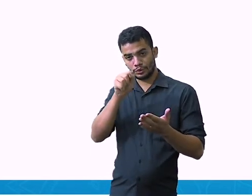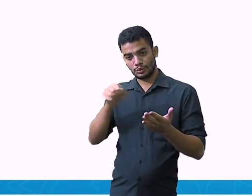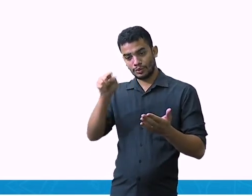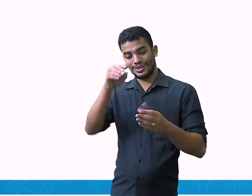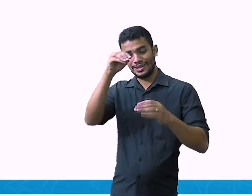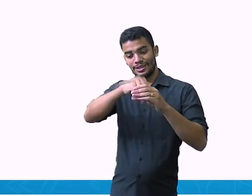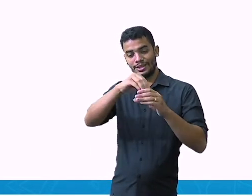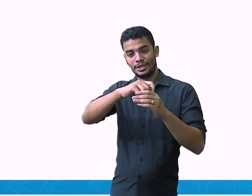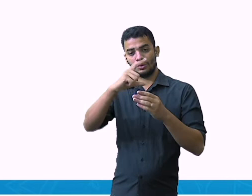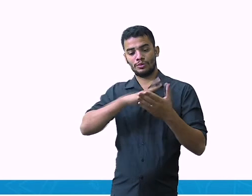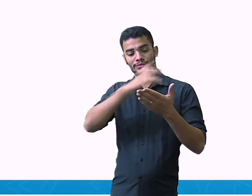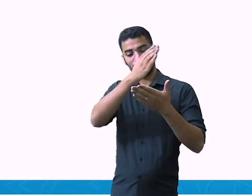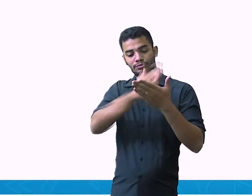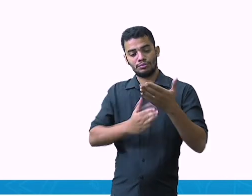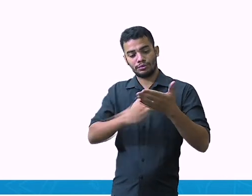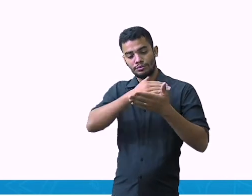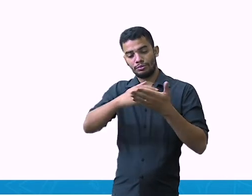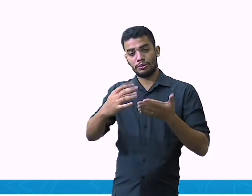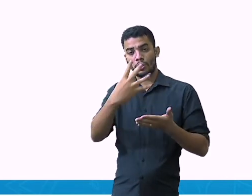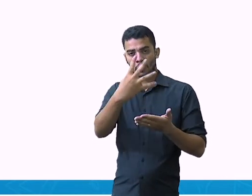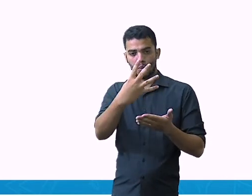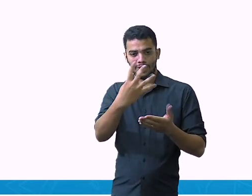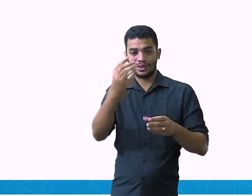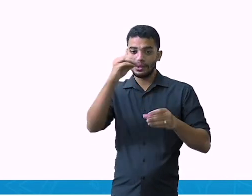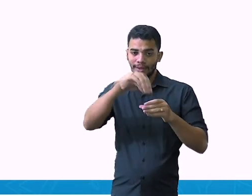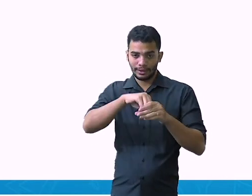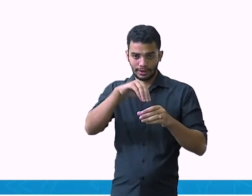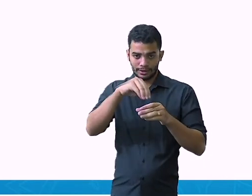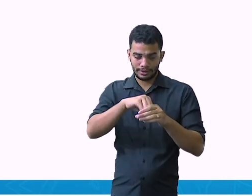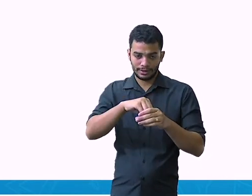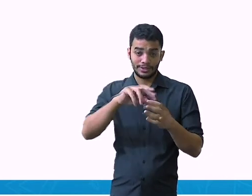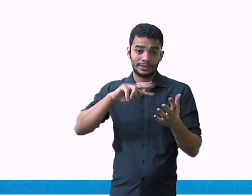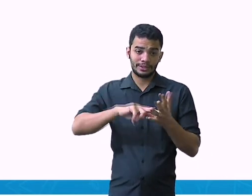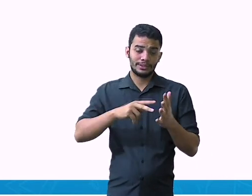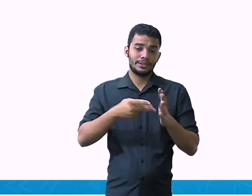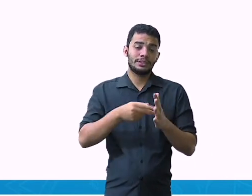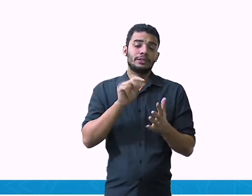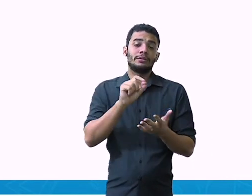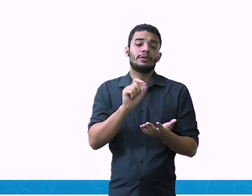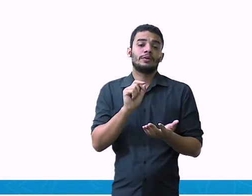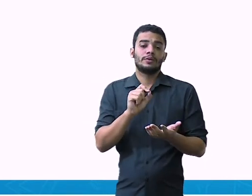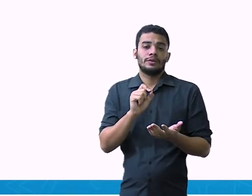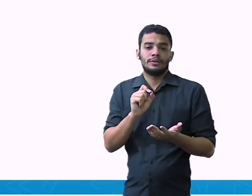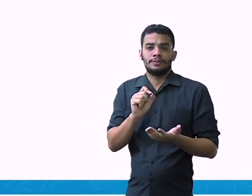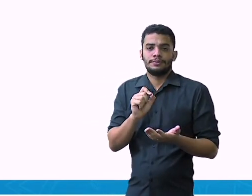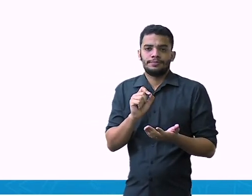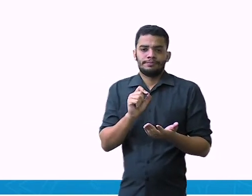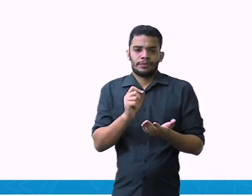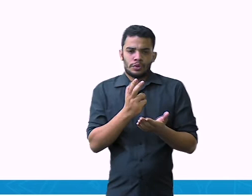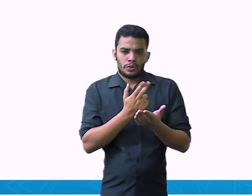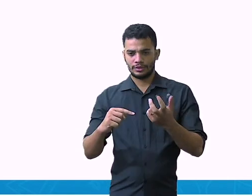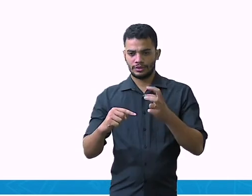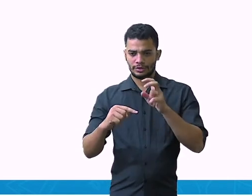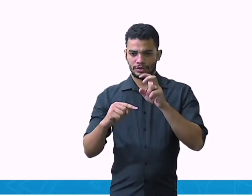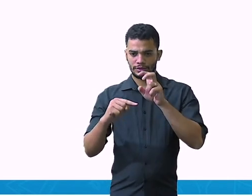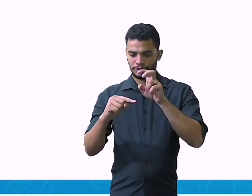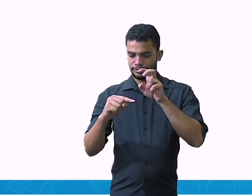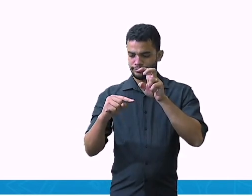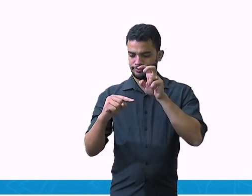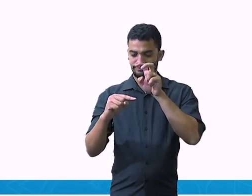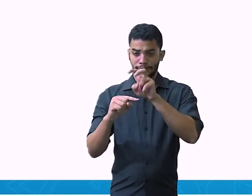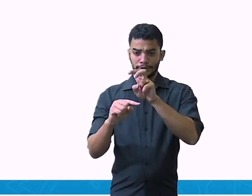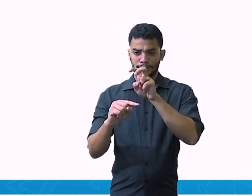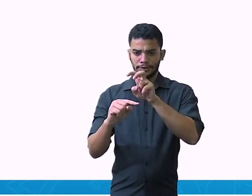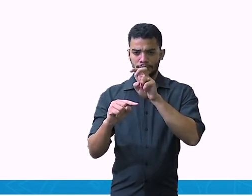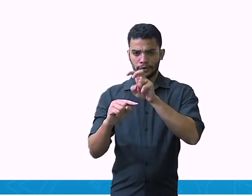meu denominador ele tem que ter o algarismo 4. Mas eu colori quantas? Eu colori 5. Então,